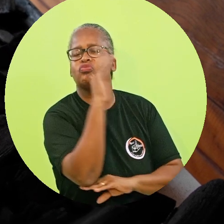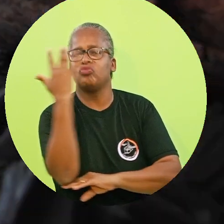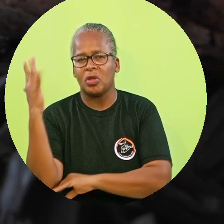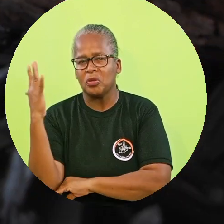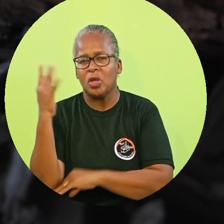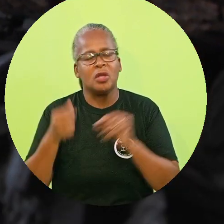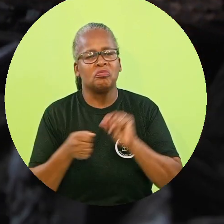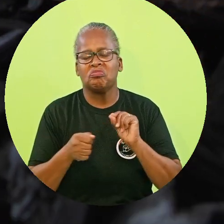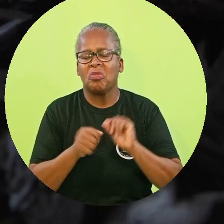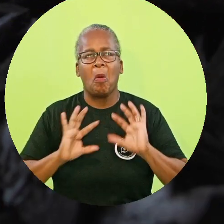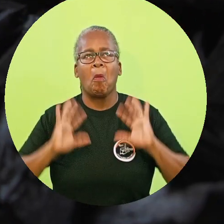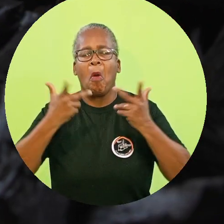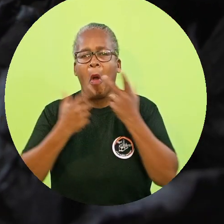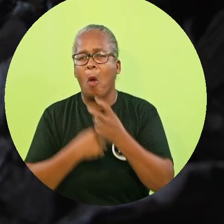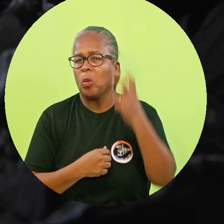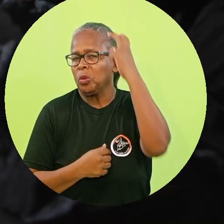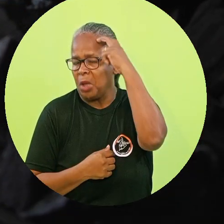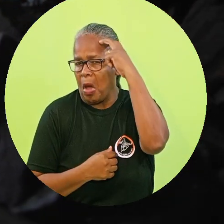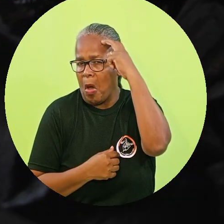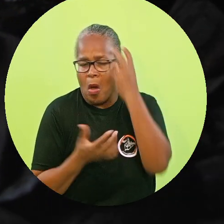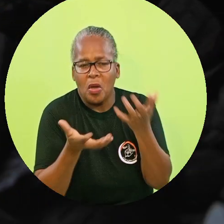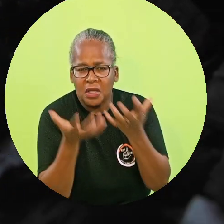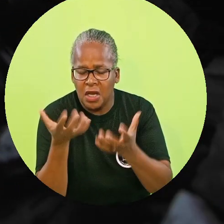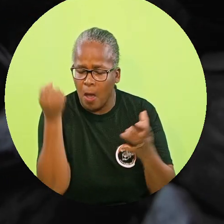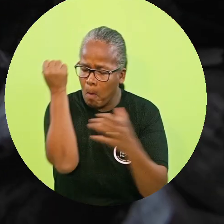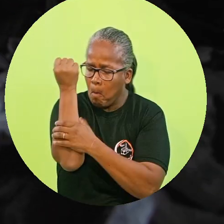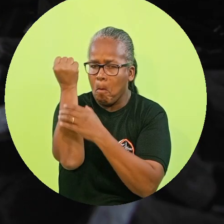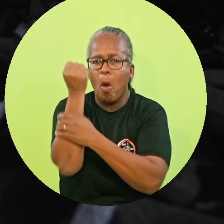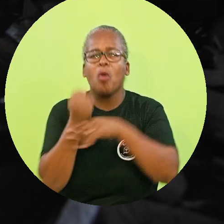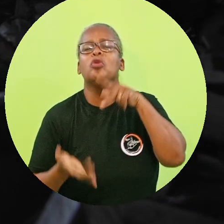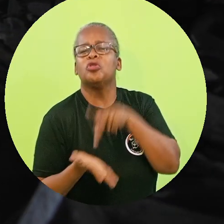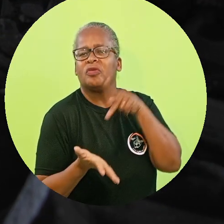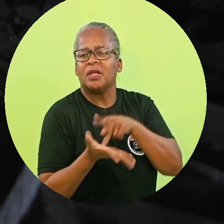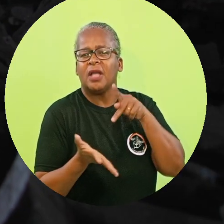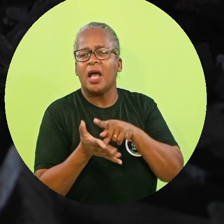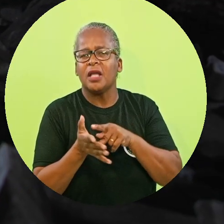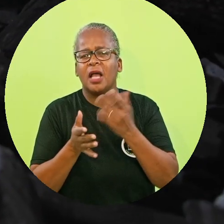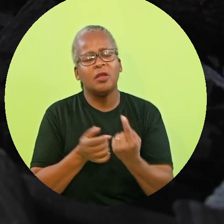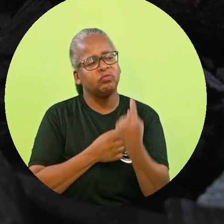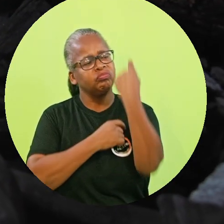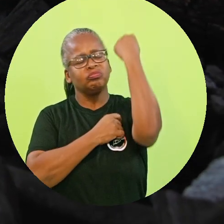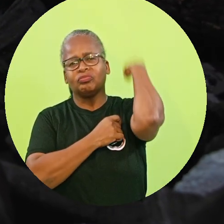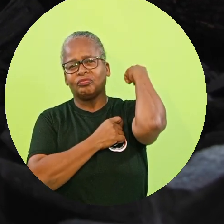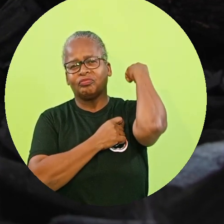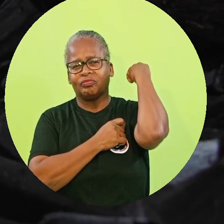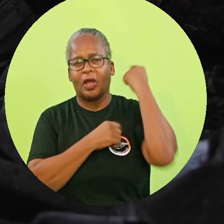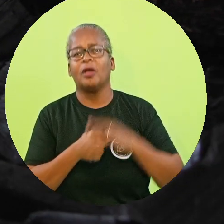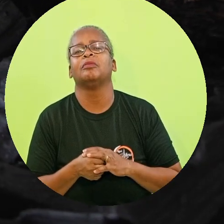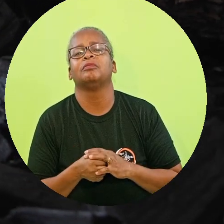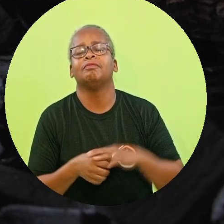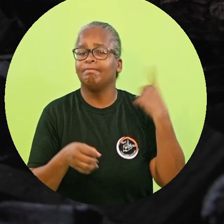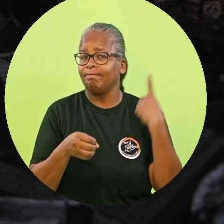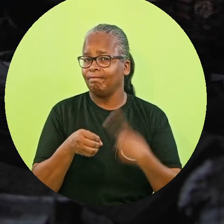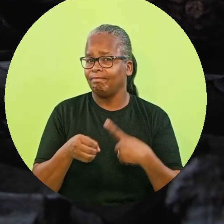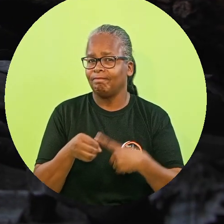cultural. Queria ter trazido os tocos de verdade, aqueles que ficaram pelo caminho. O da Amazônia, cortado